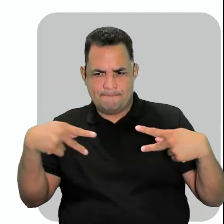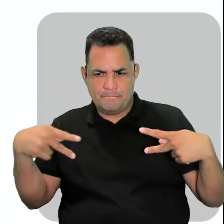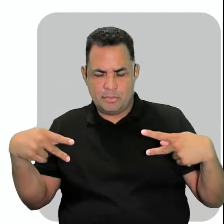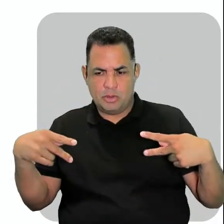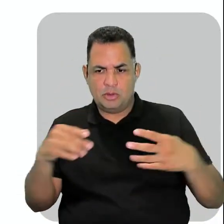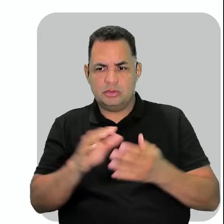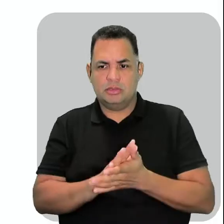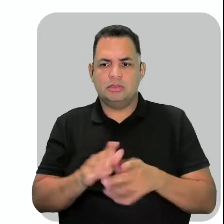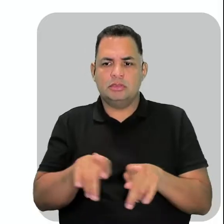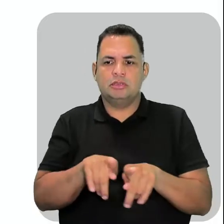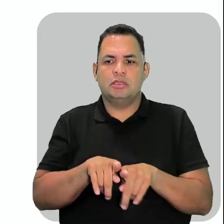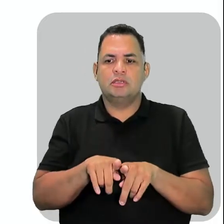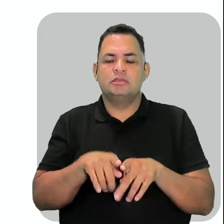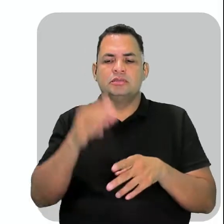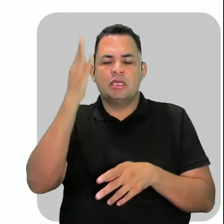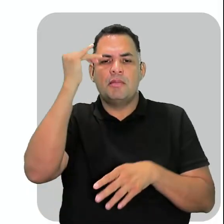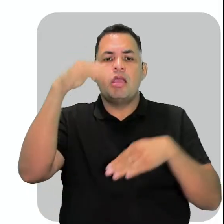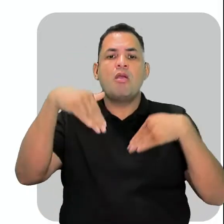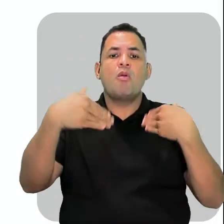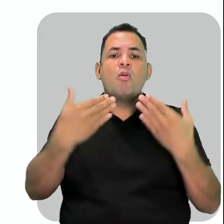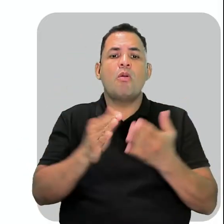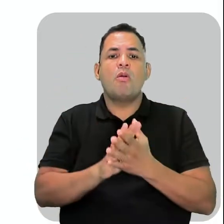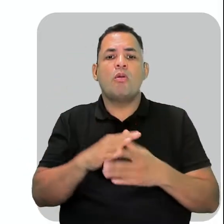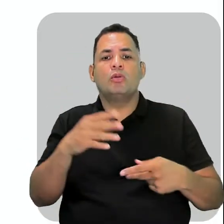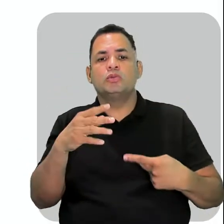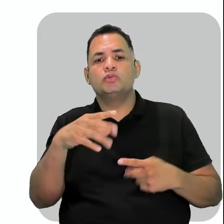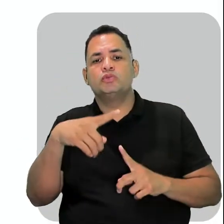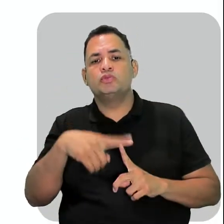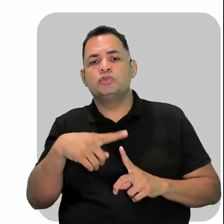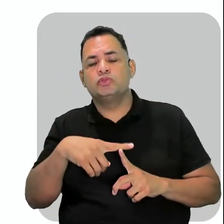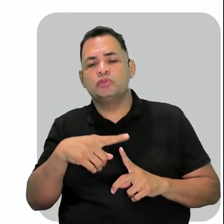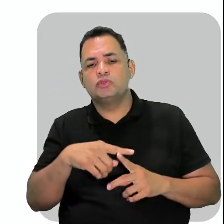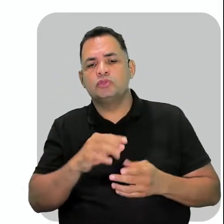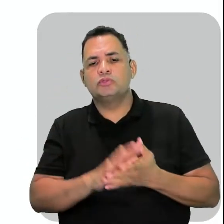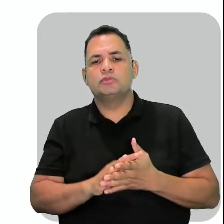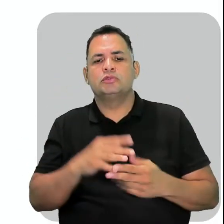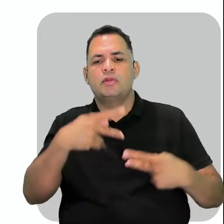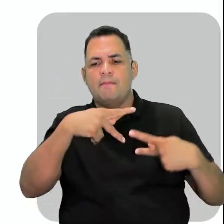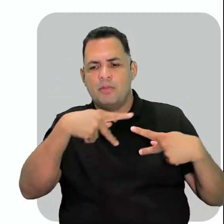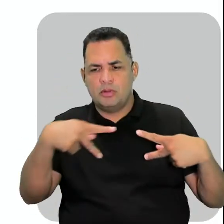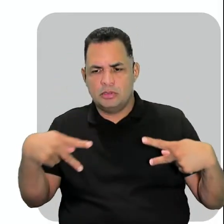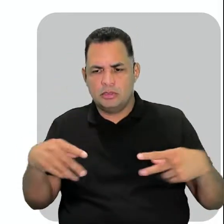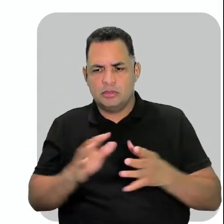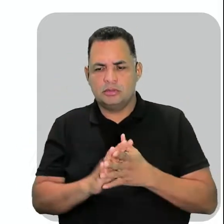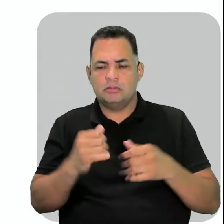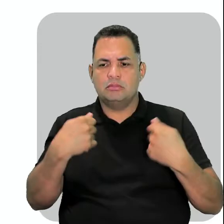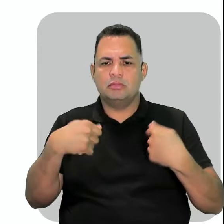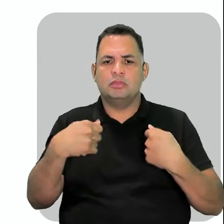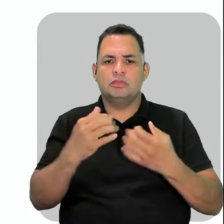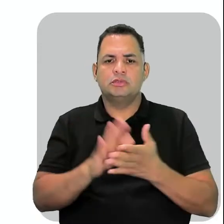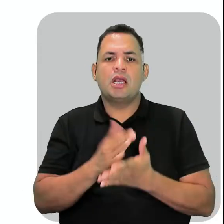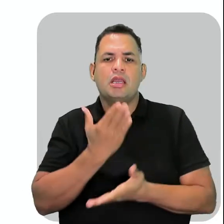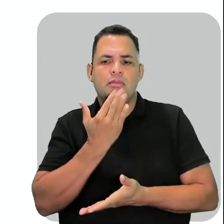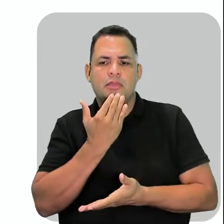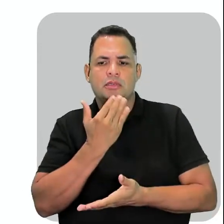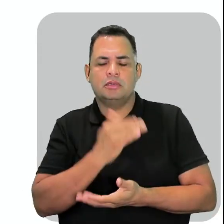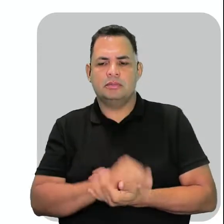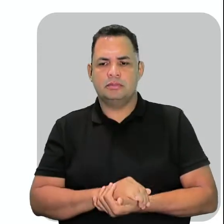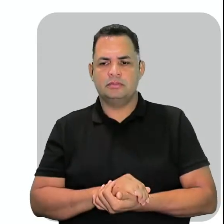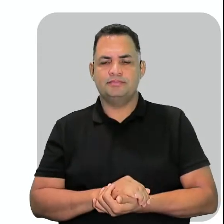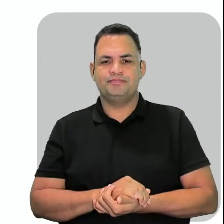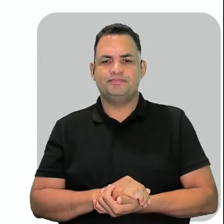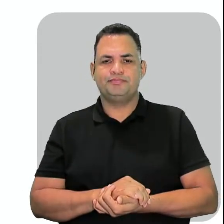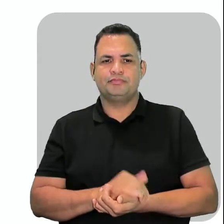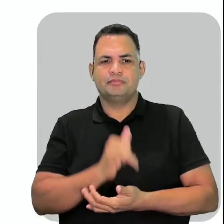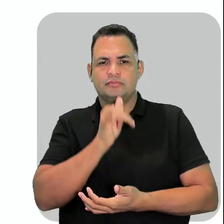e principalmente também saber quais os tipos de proteínas, os tipos de aminoácidos que a gente pode estar ingerindo.